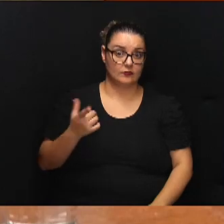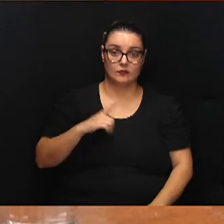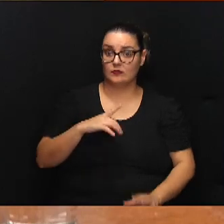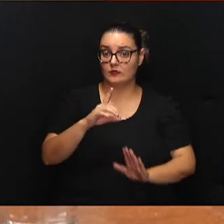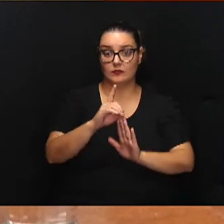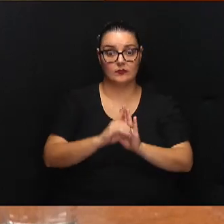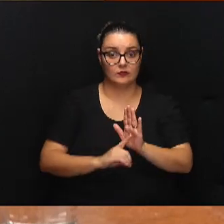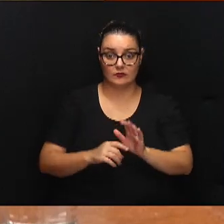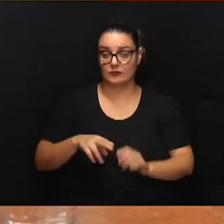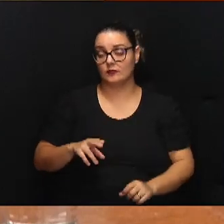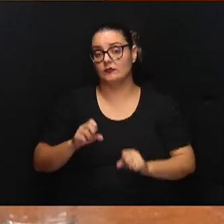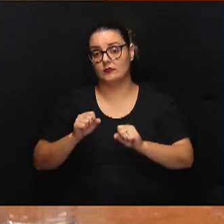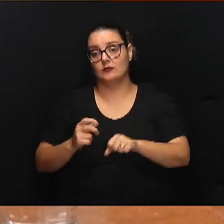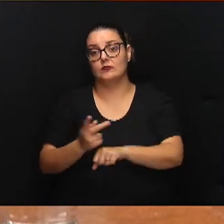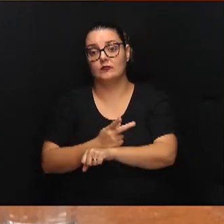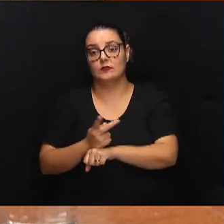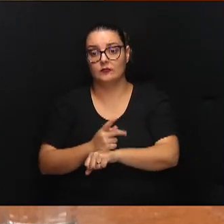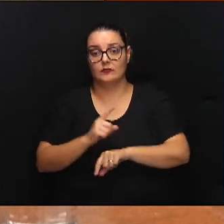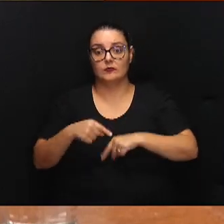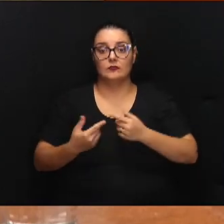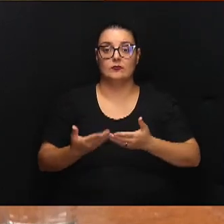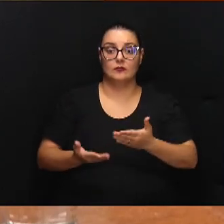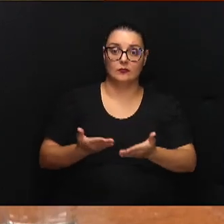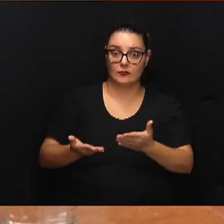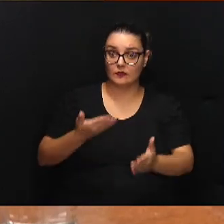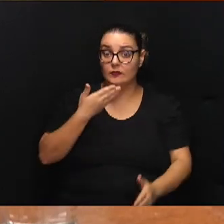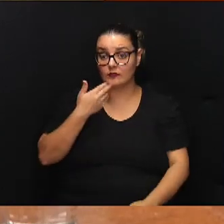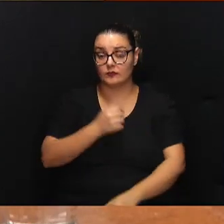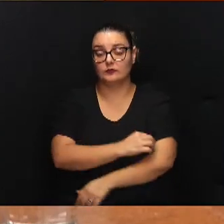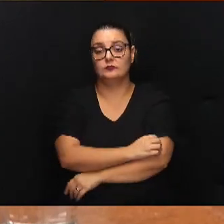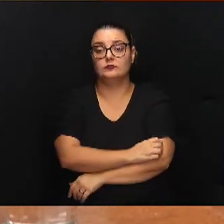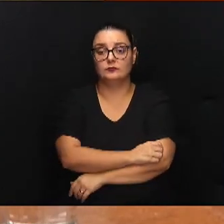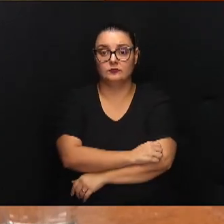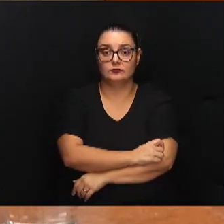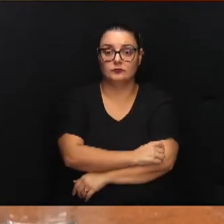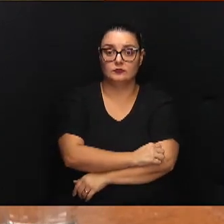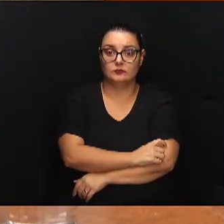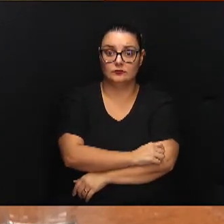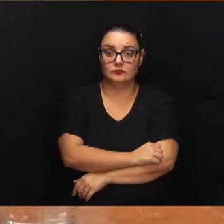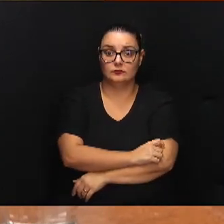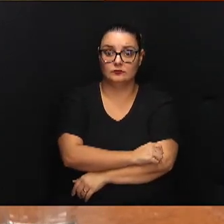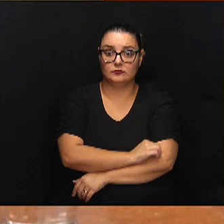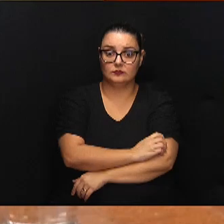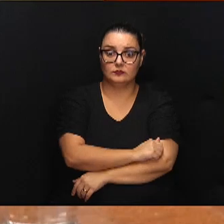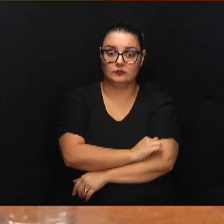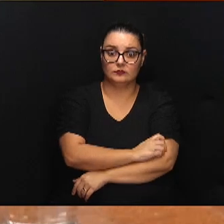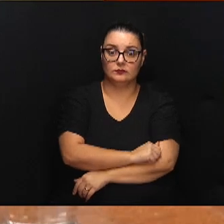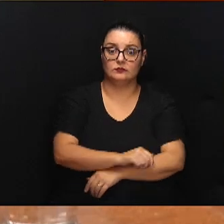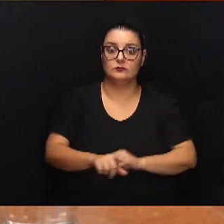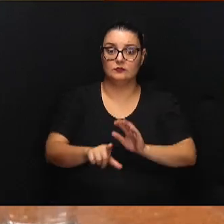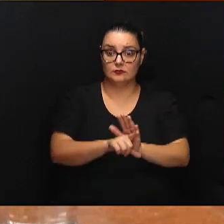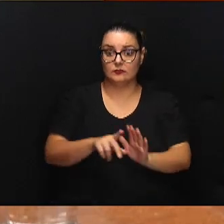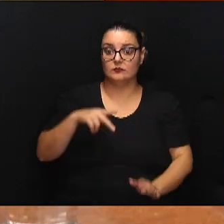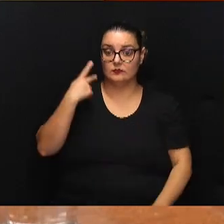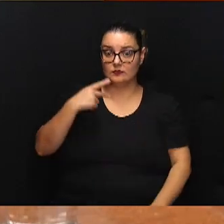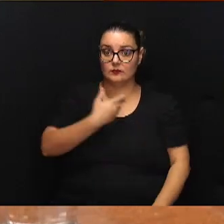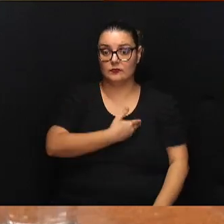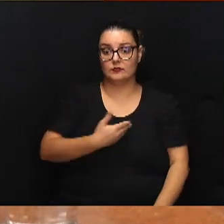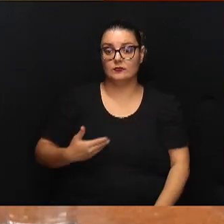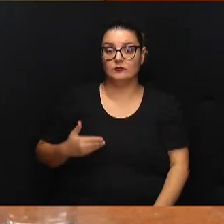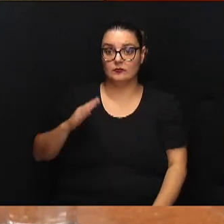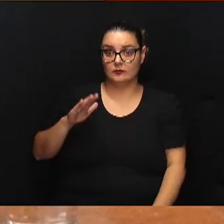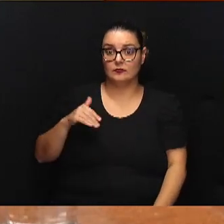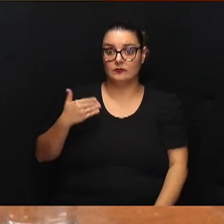direitos ou que pode recorrer a outros tratamentos melhores. E essas leis, as políticas públicas, elas,